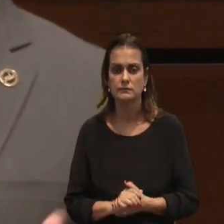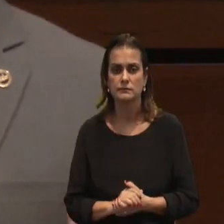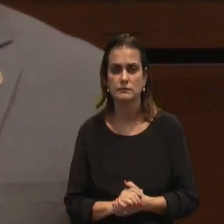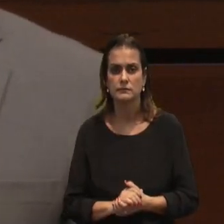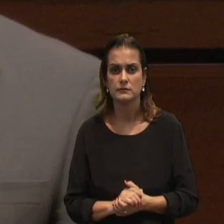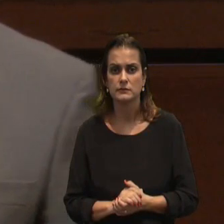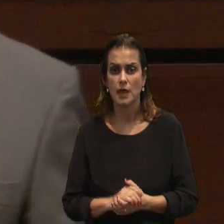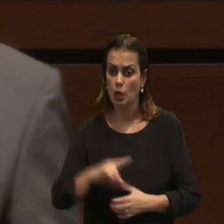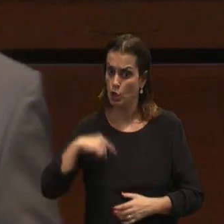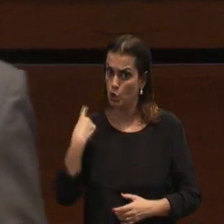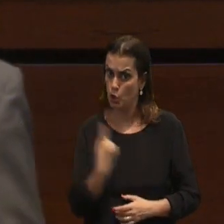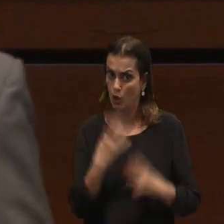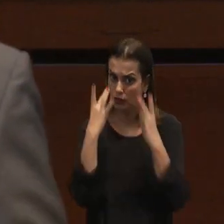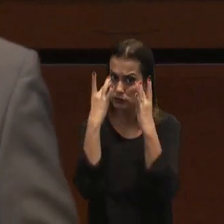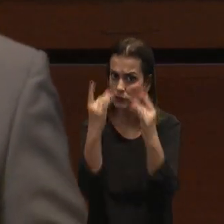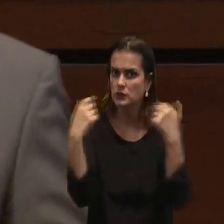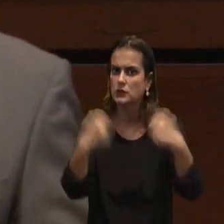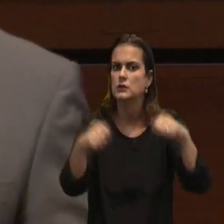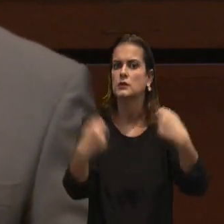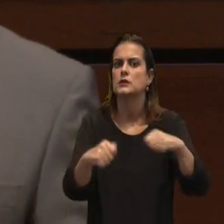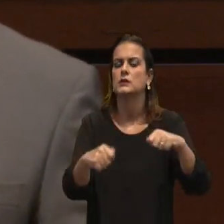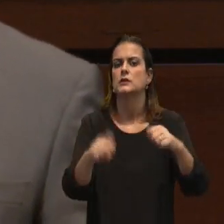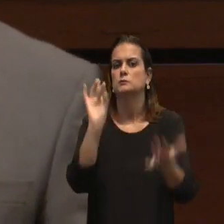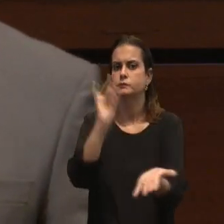que fiquemos atentos e alertas.